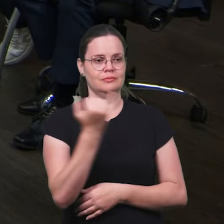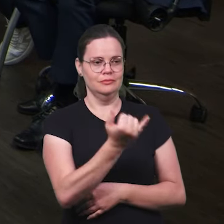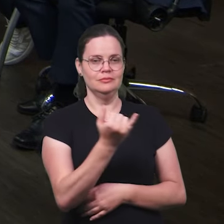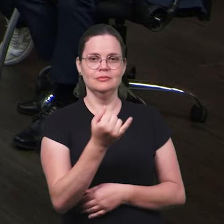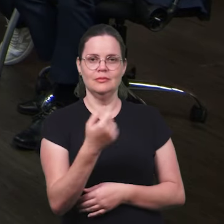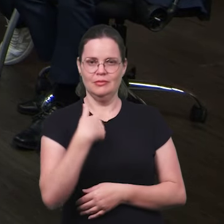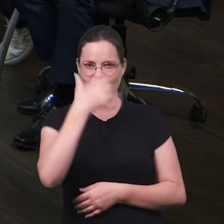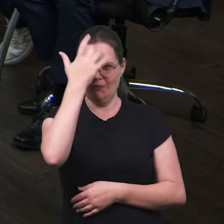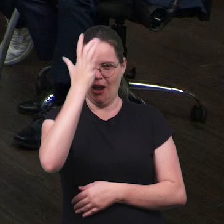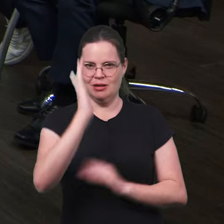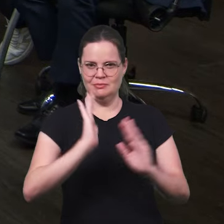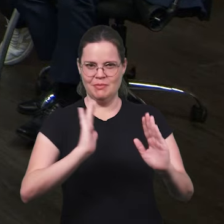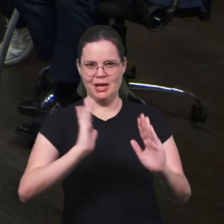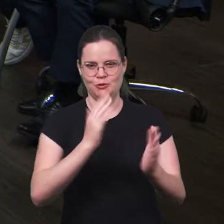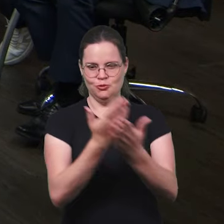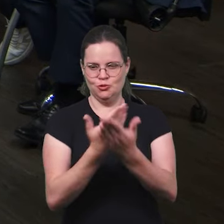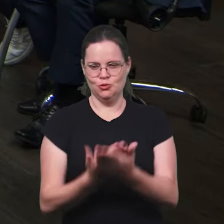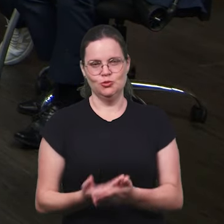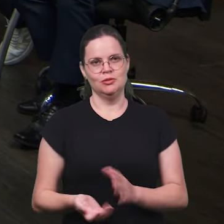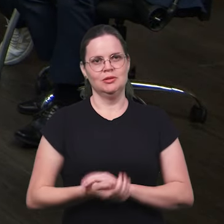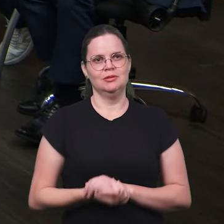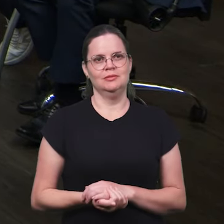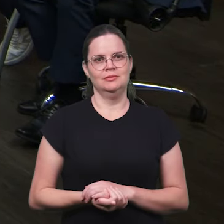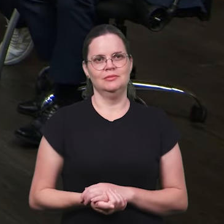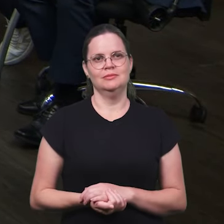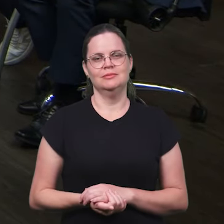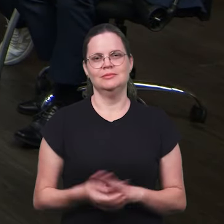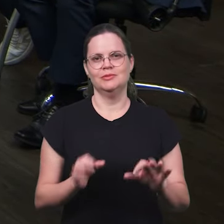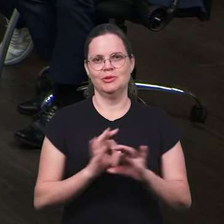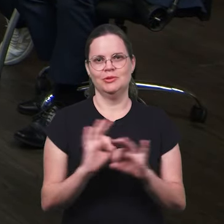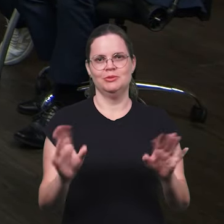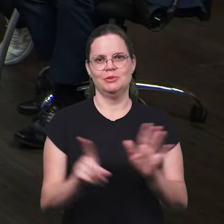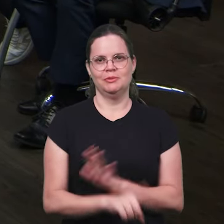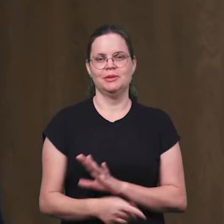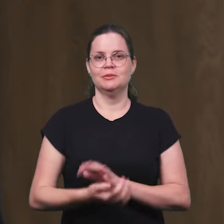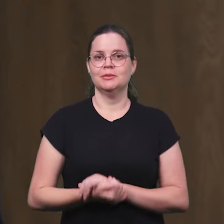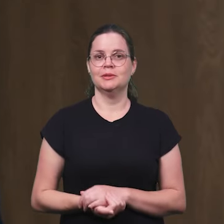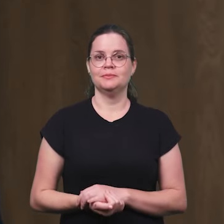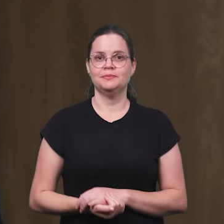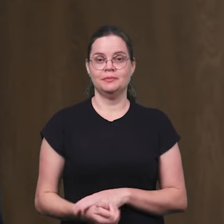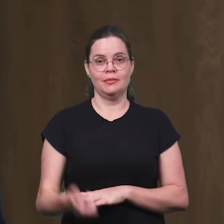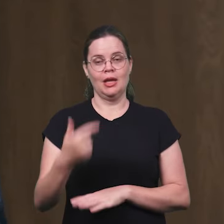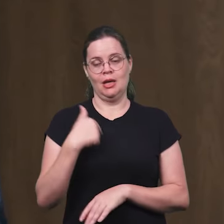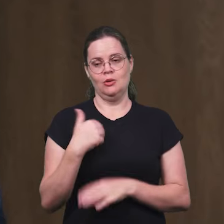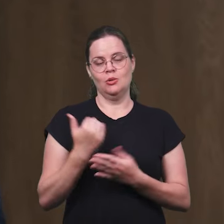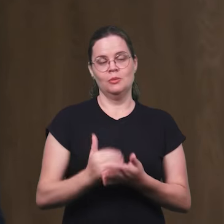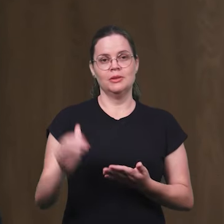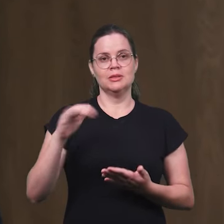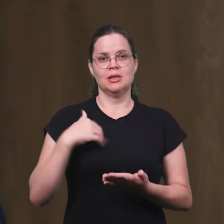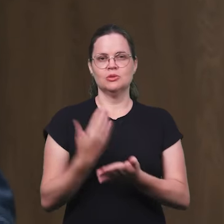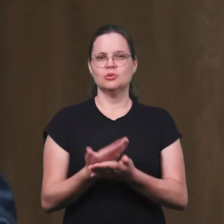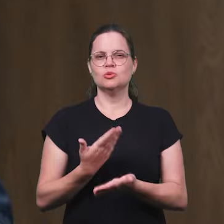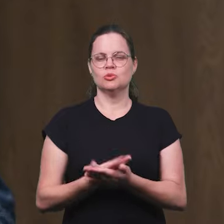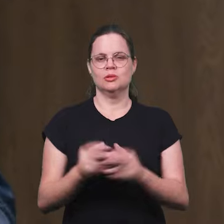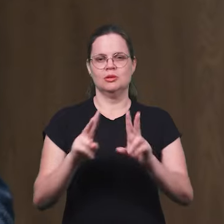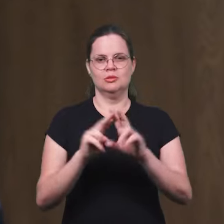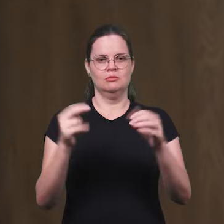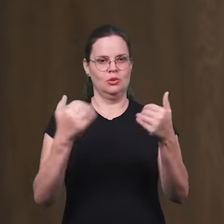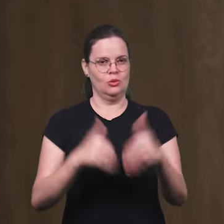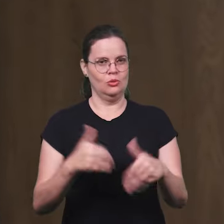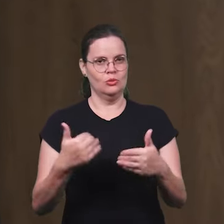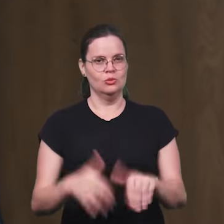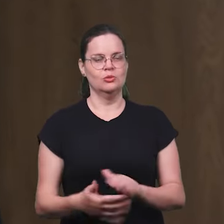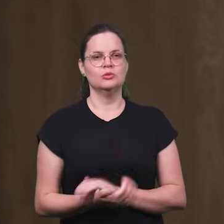Ah, muito boa a pergunta, né? Eu comecei a estudar para concursos públicos, né? Eu tinha